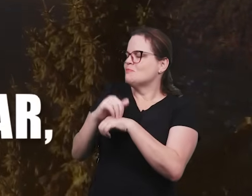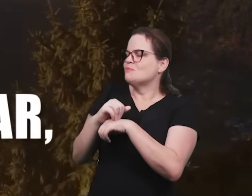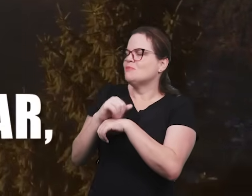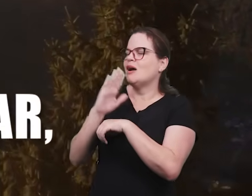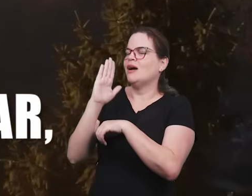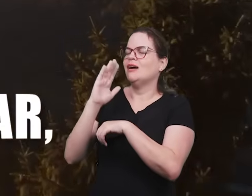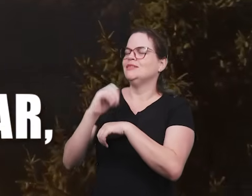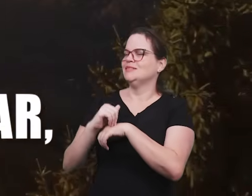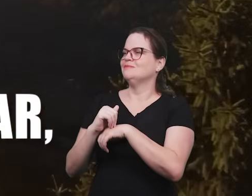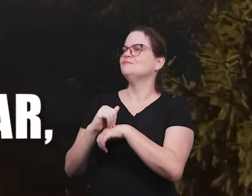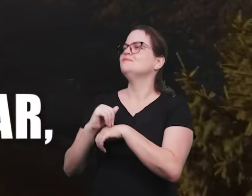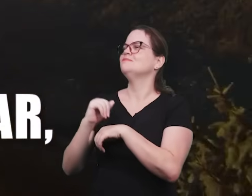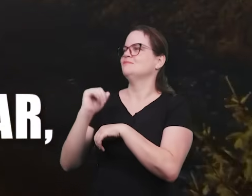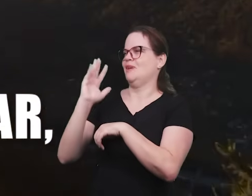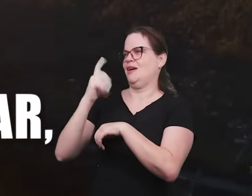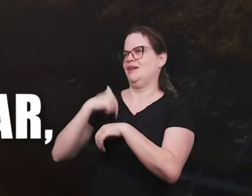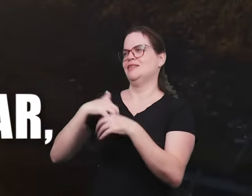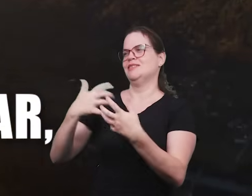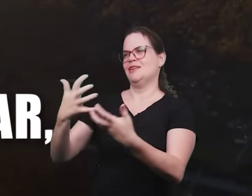mais perto